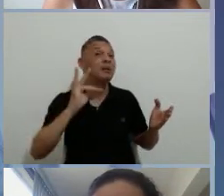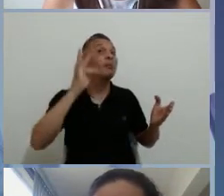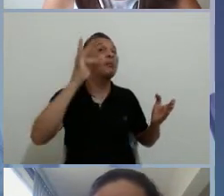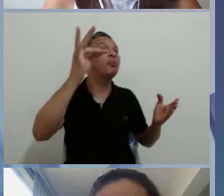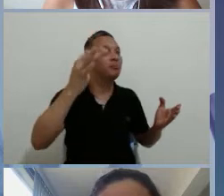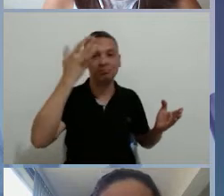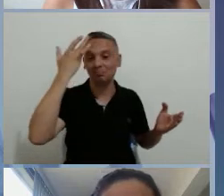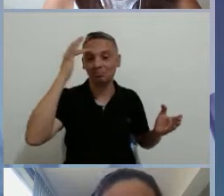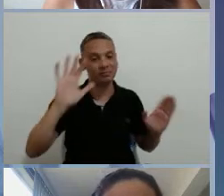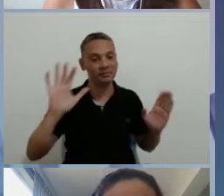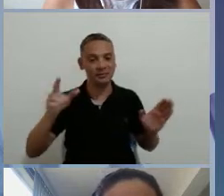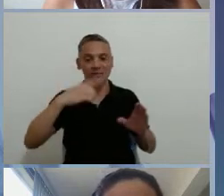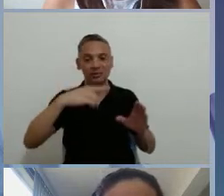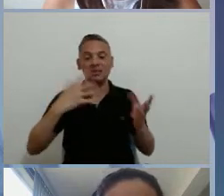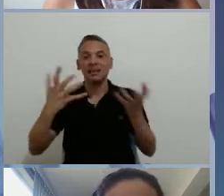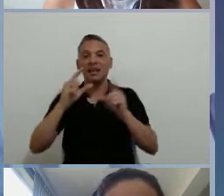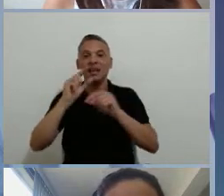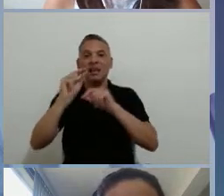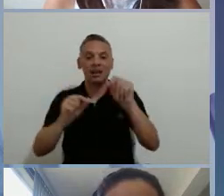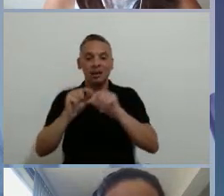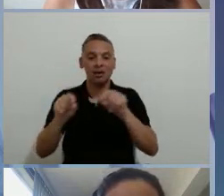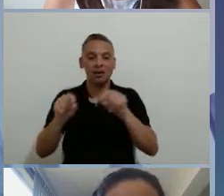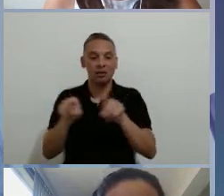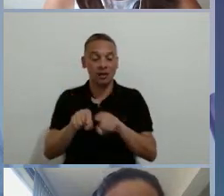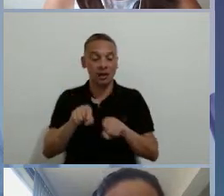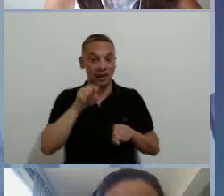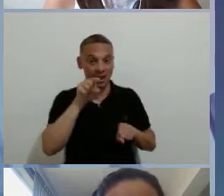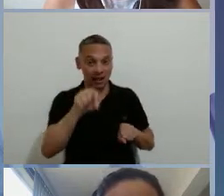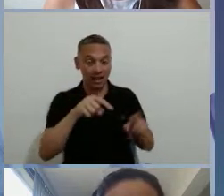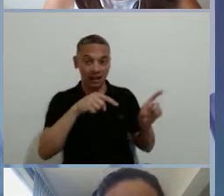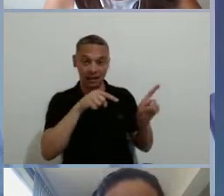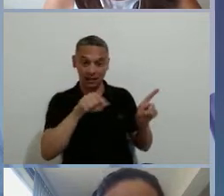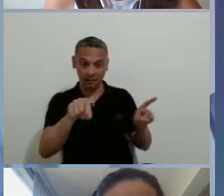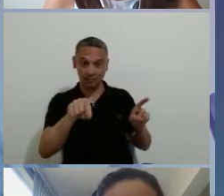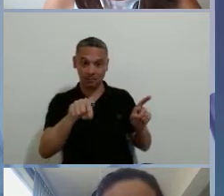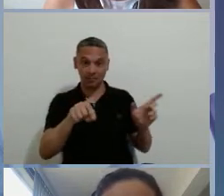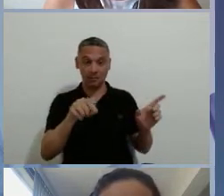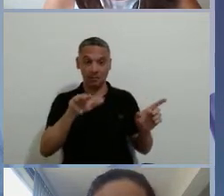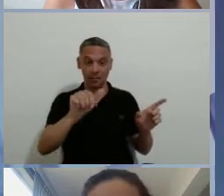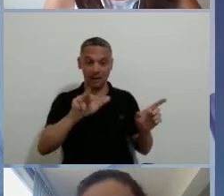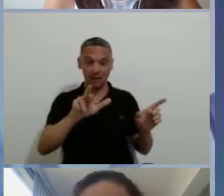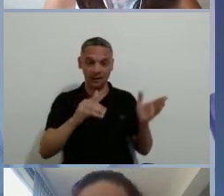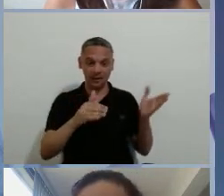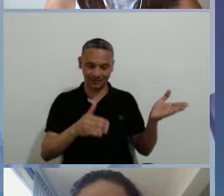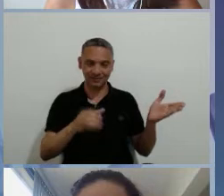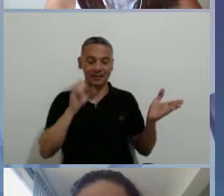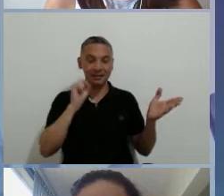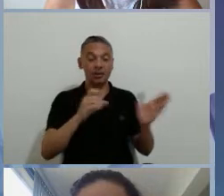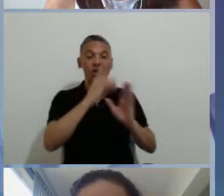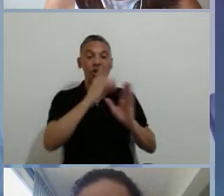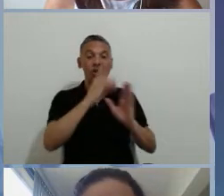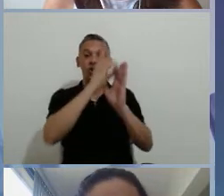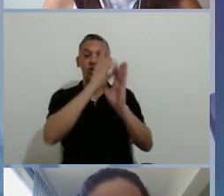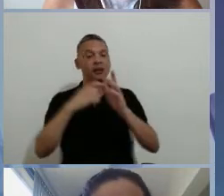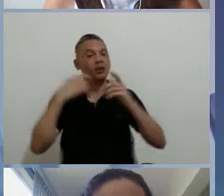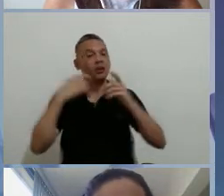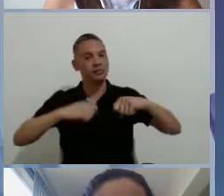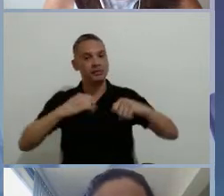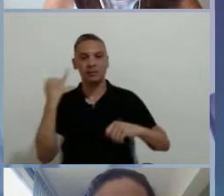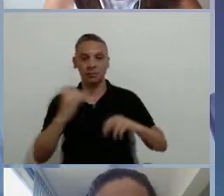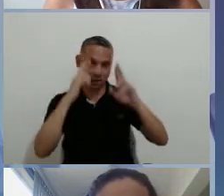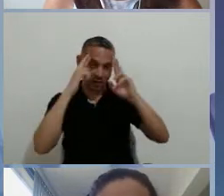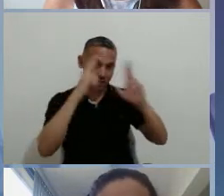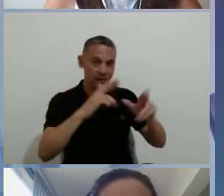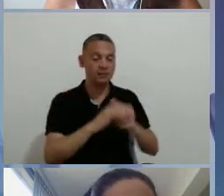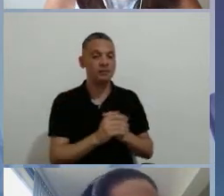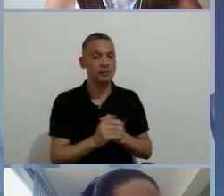O que a gente espera é que ela, assim como todas as crianças brasileiras, tenha seus direitos assegurados desde a primeira infância e que